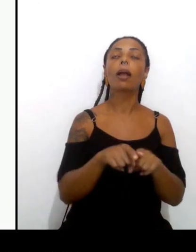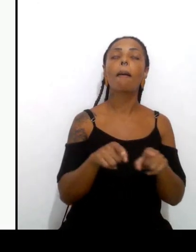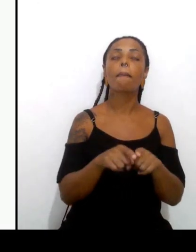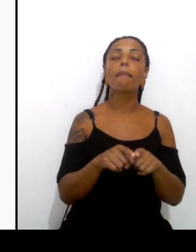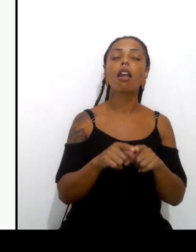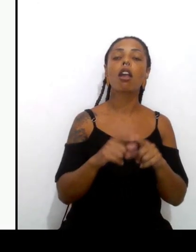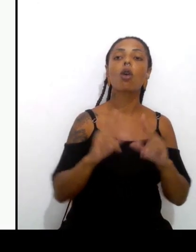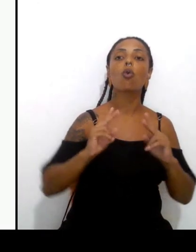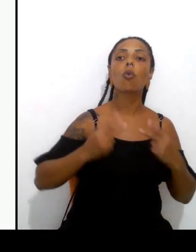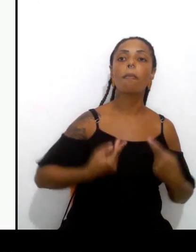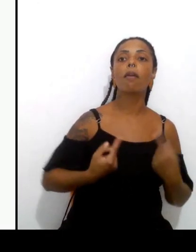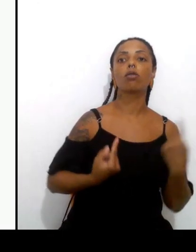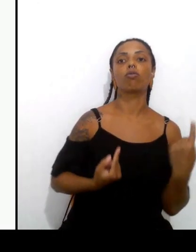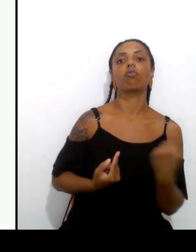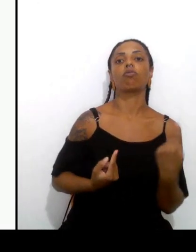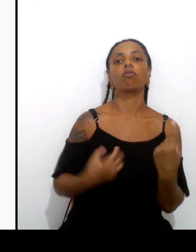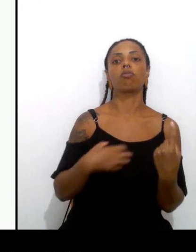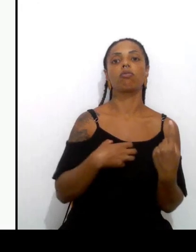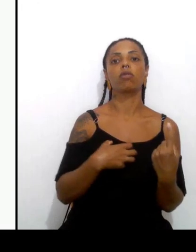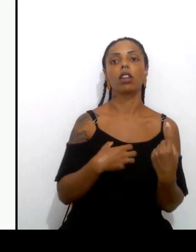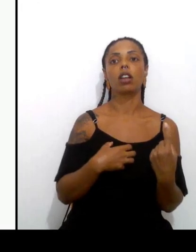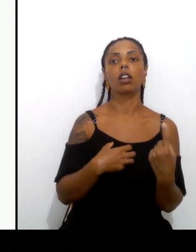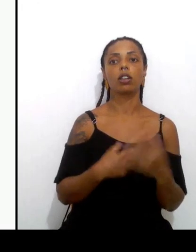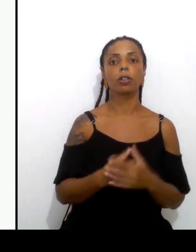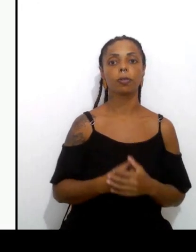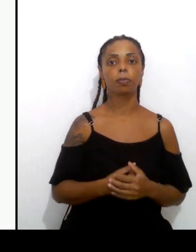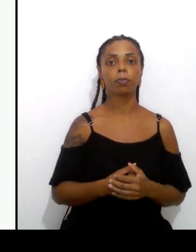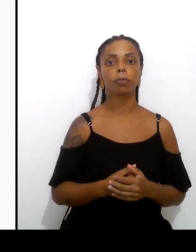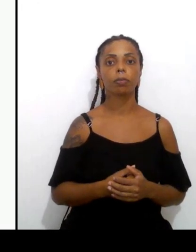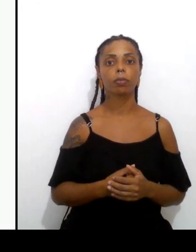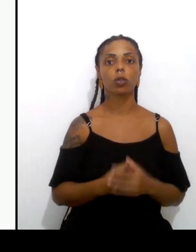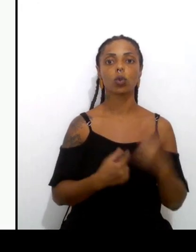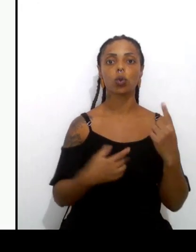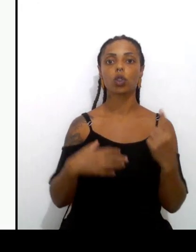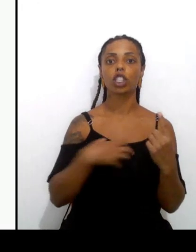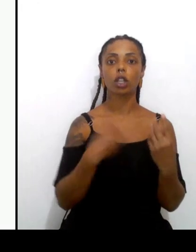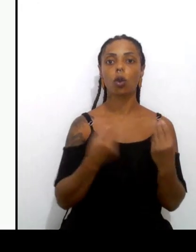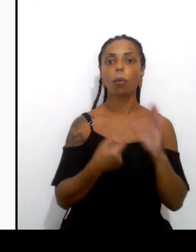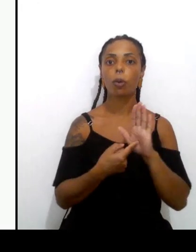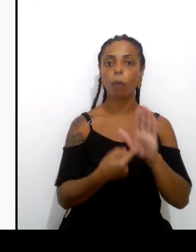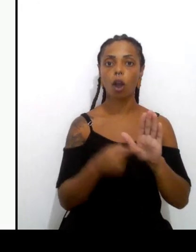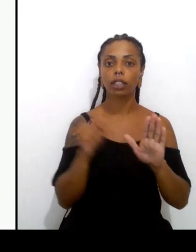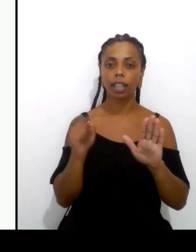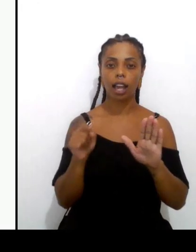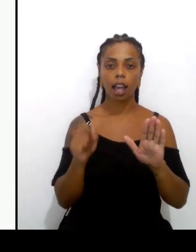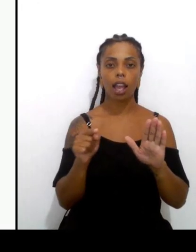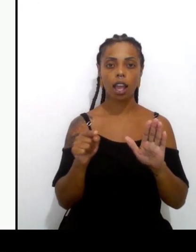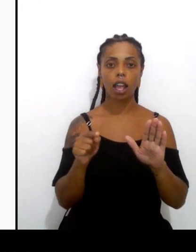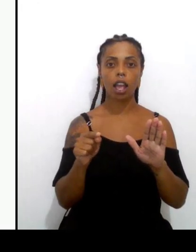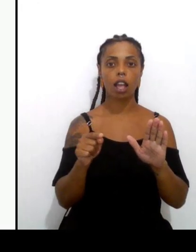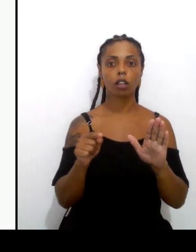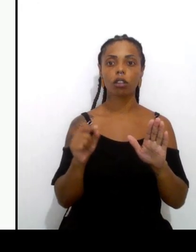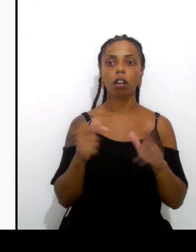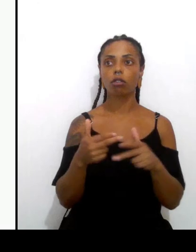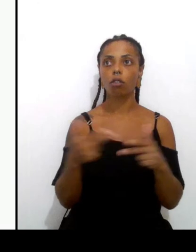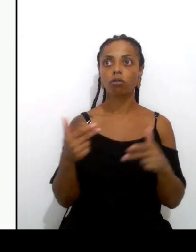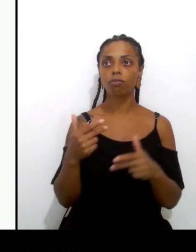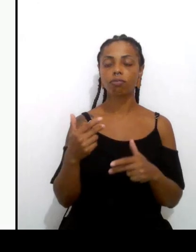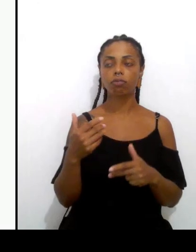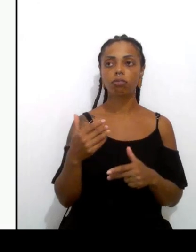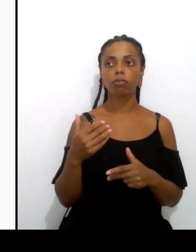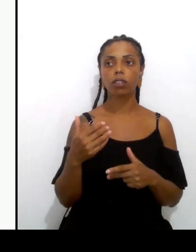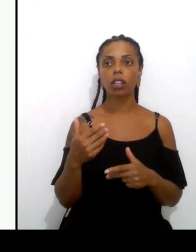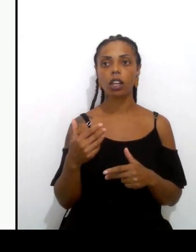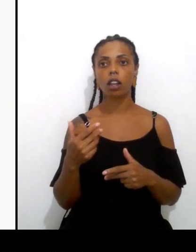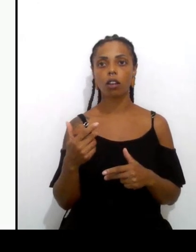superioridade pressuposta um dos modos de mostrar isso dentro da industrialidade entre essas duas